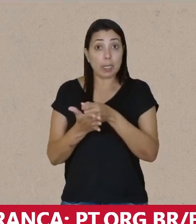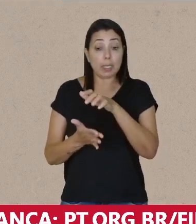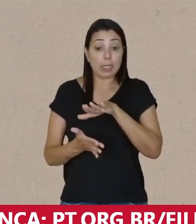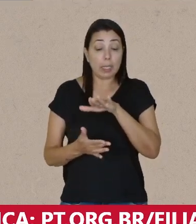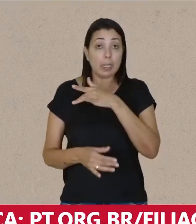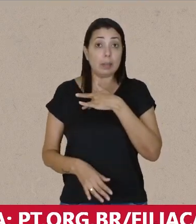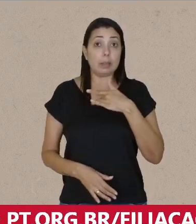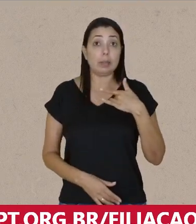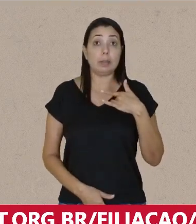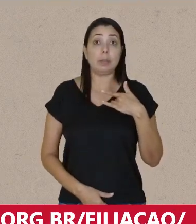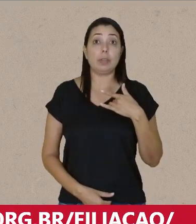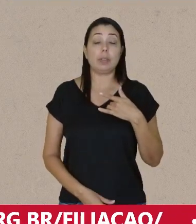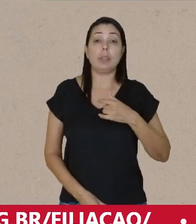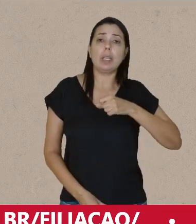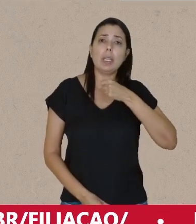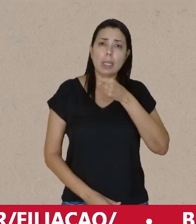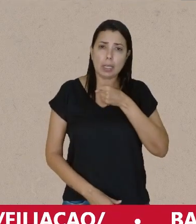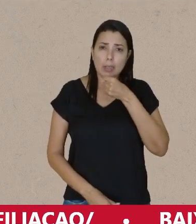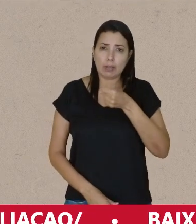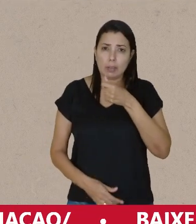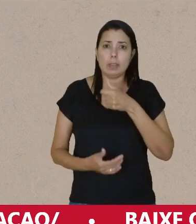saúde. Entrevista.